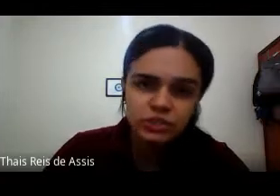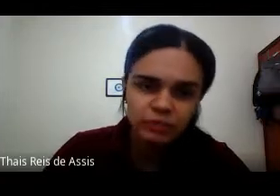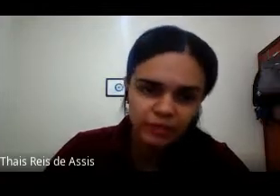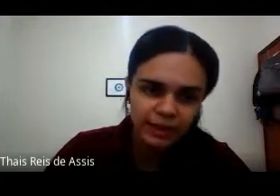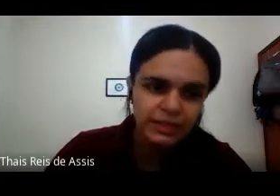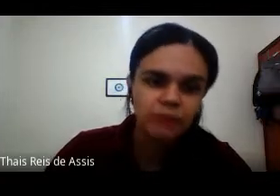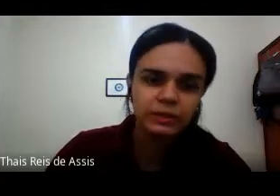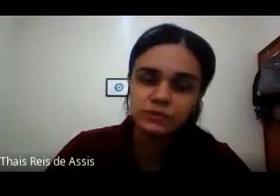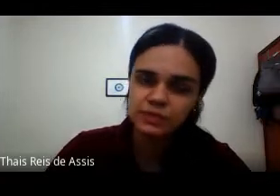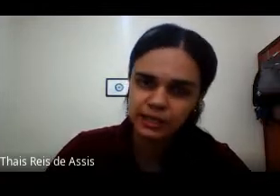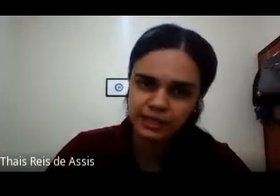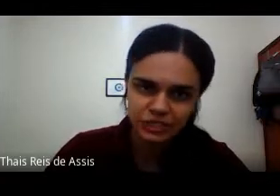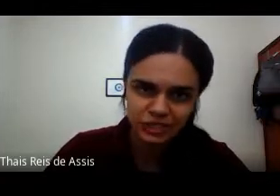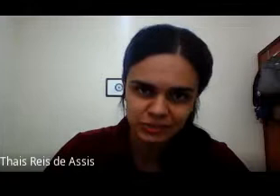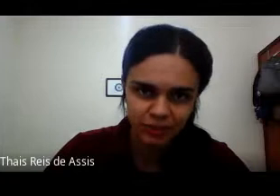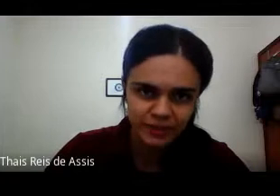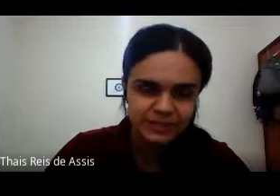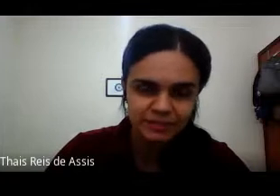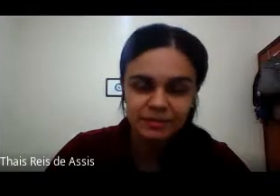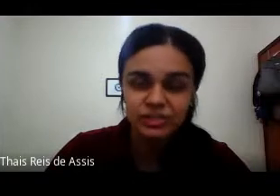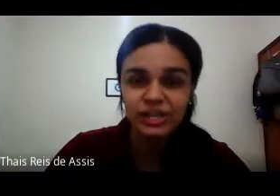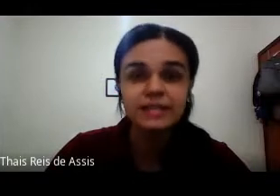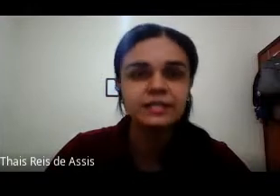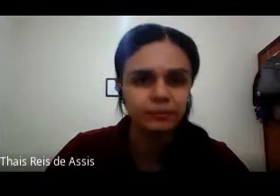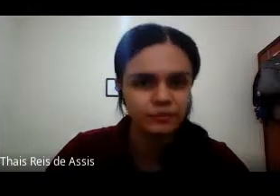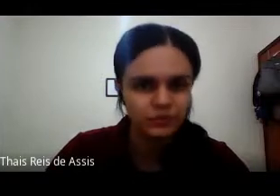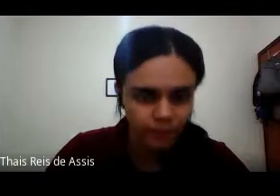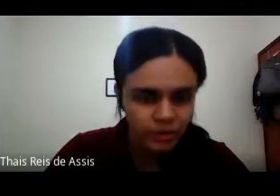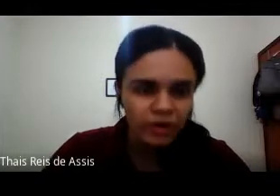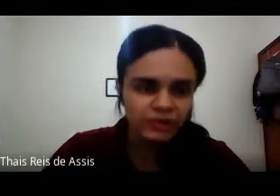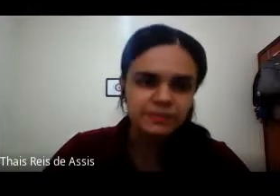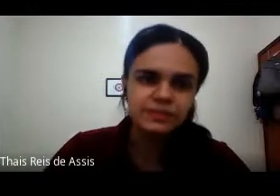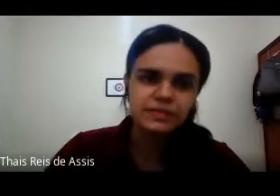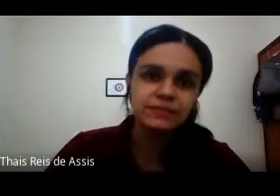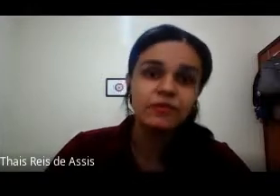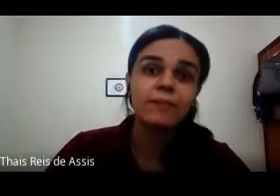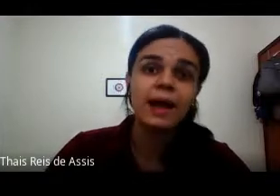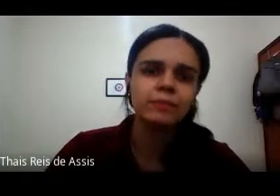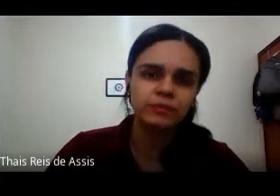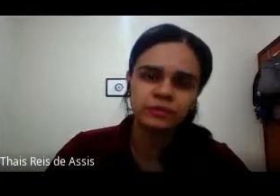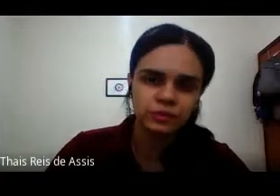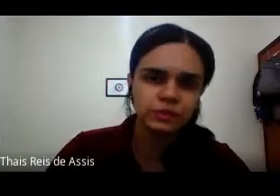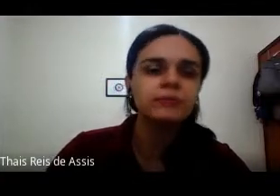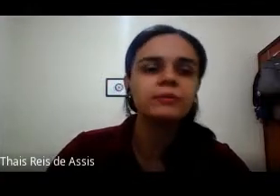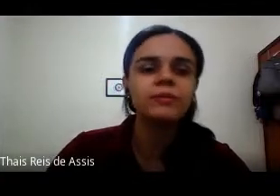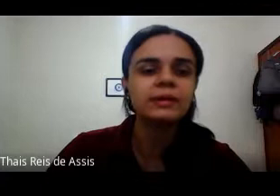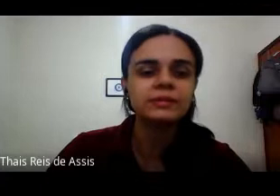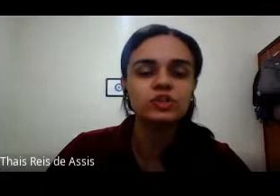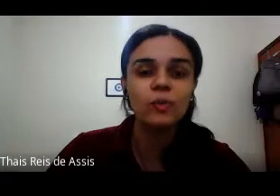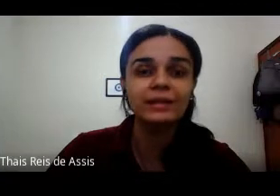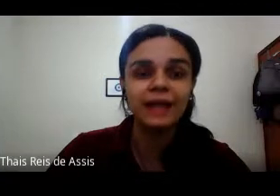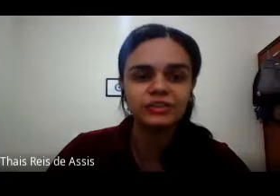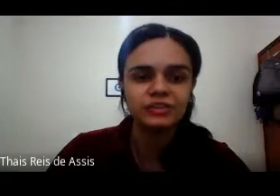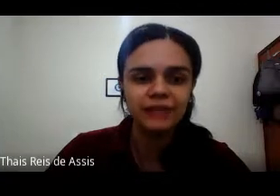precisa de uma formação, que tem suas características próprias, não é simplesmente querer ser professor, você precisa se formar professor e ter uma formação